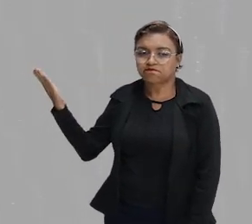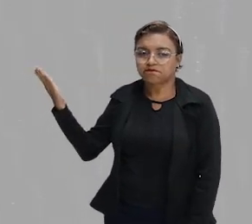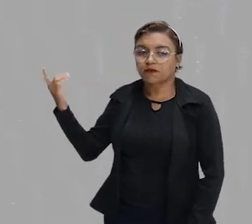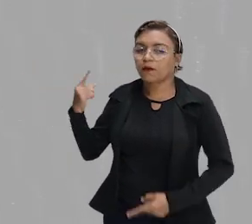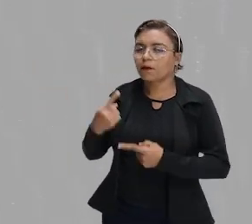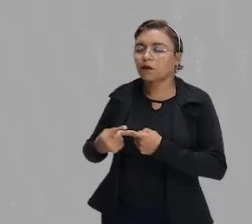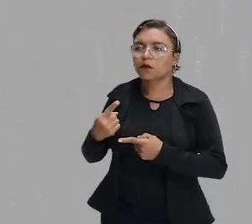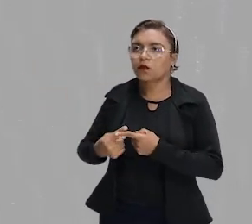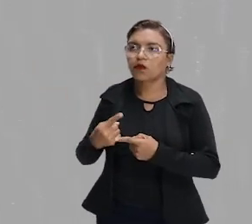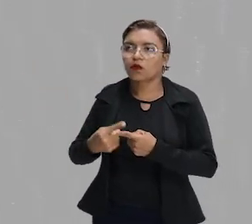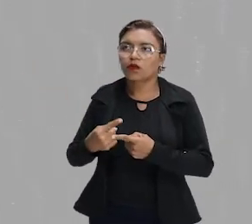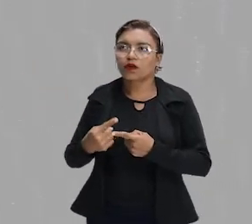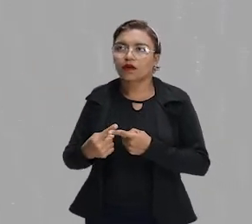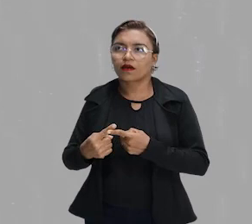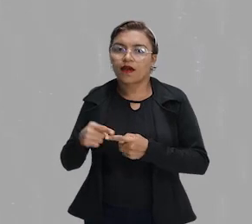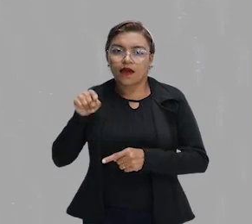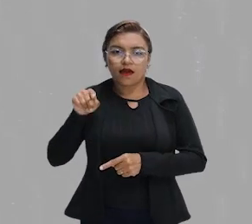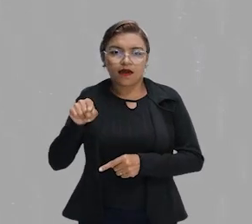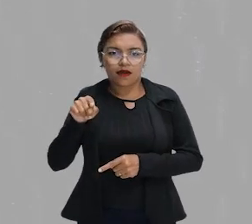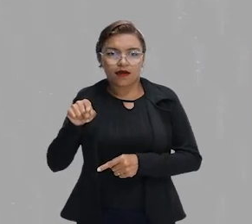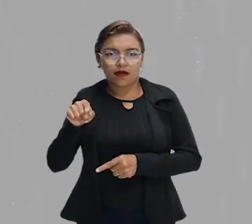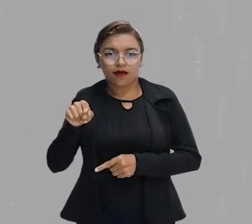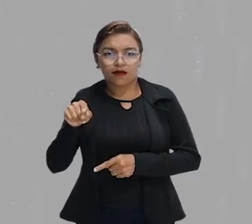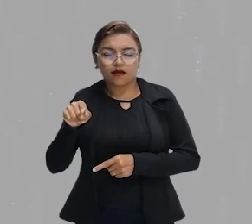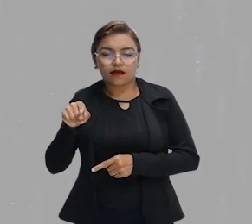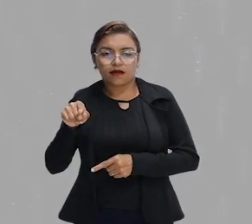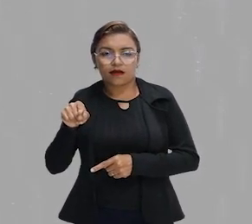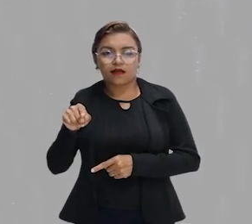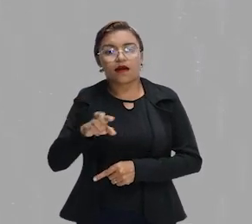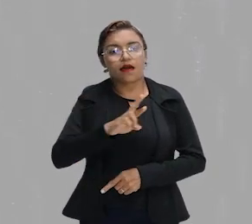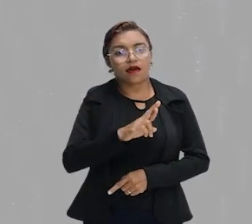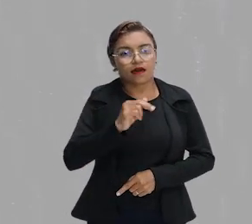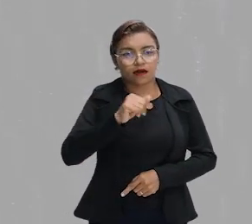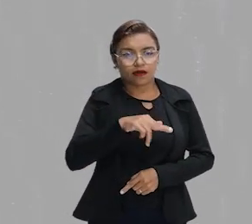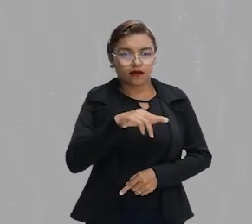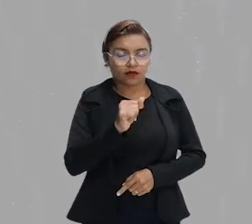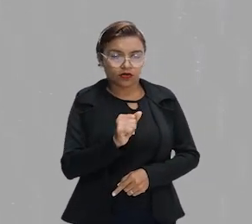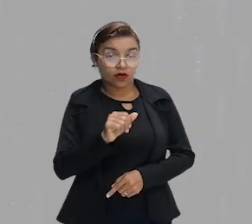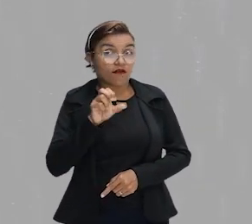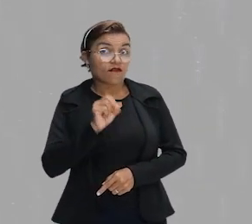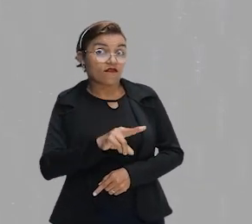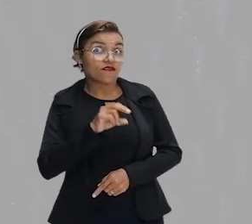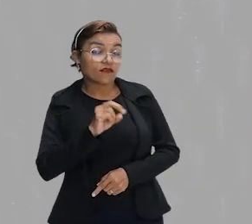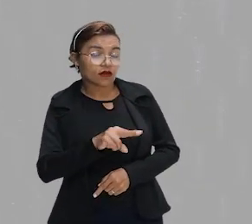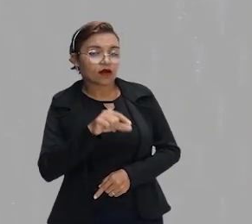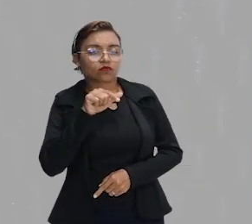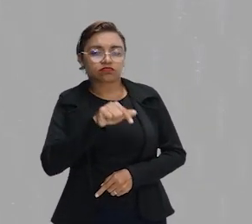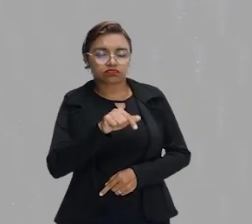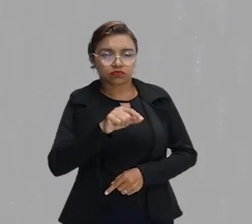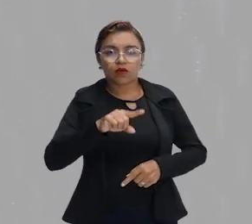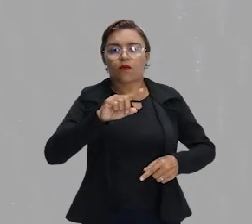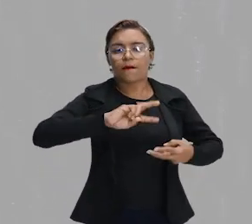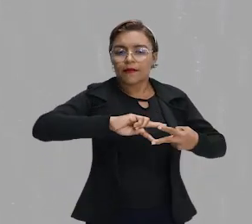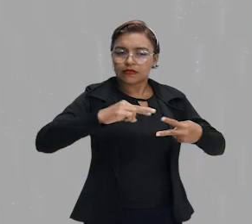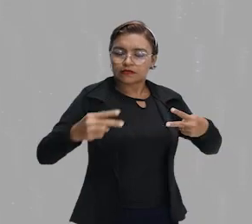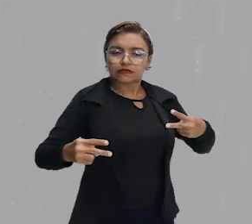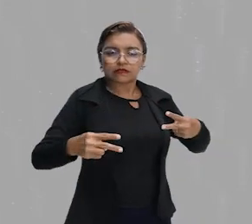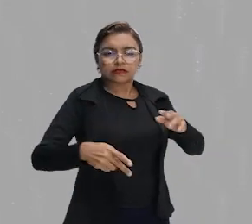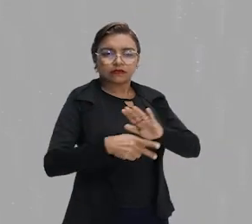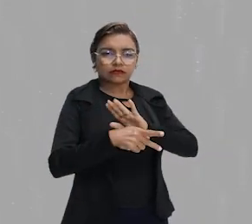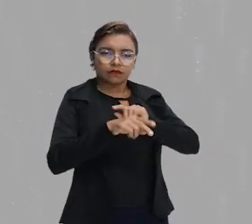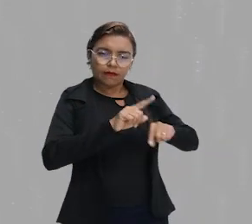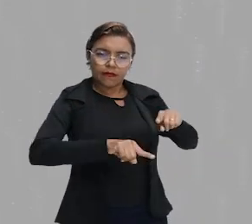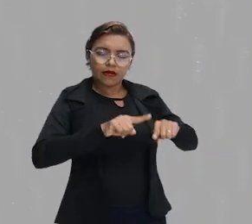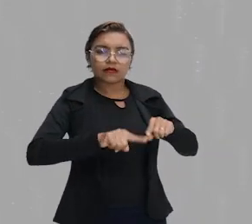a transcriptase reversa leu o RNA viral, que é o material genético do vírus. Então, com base no material genético do vírus, este